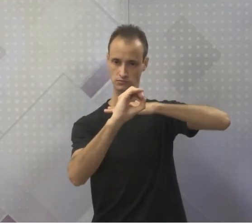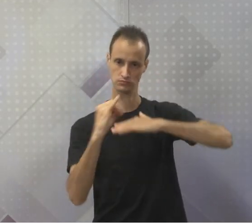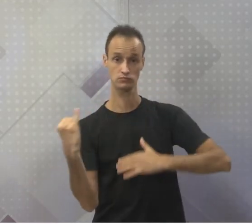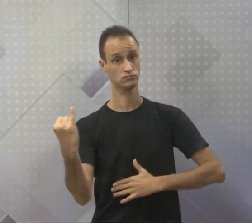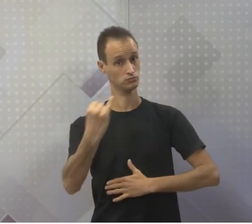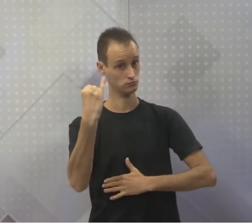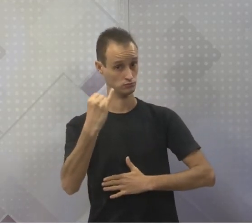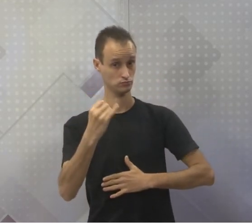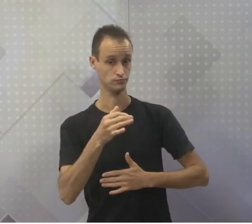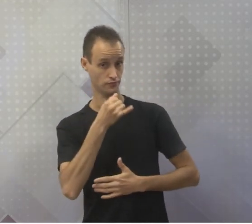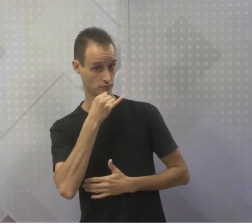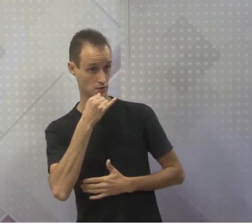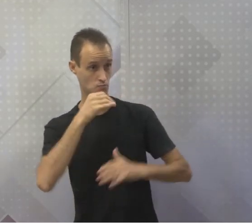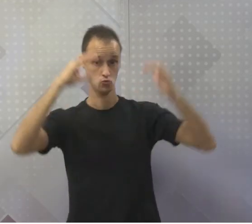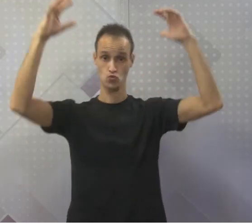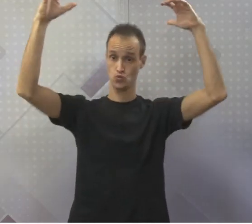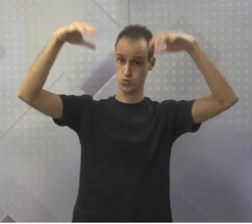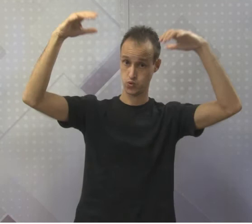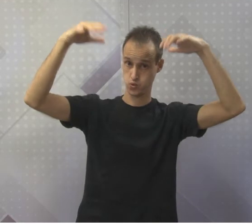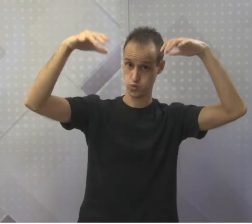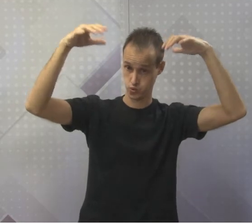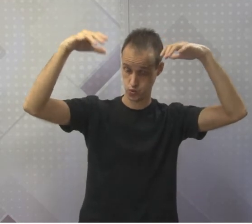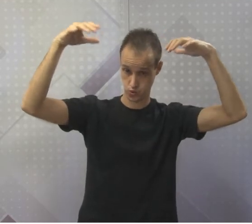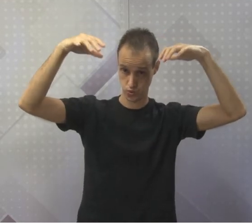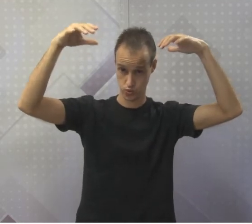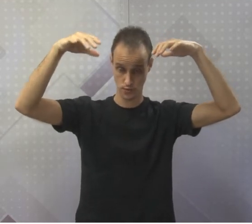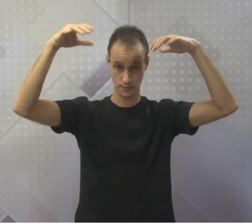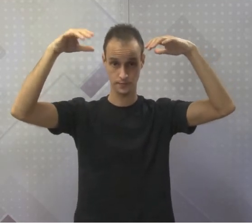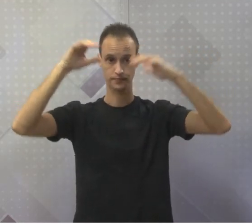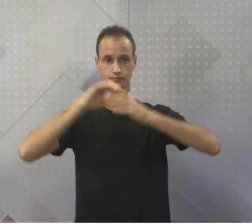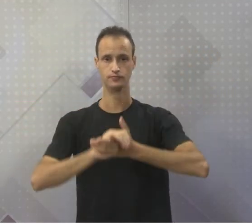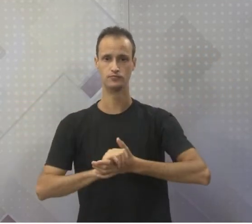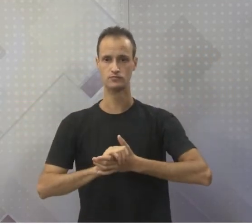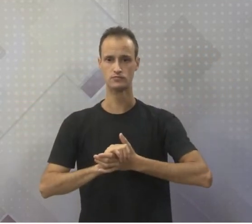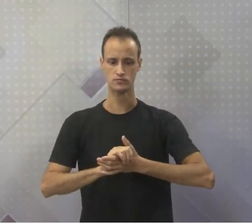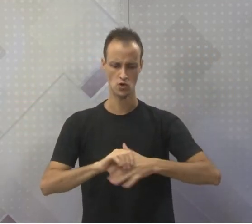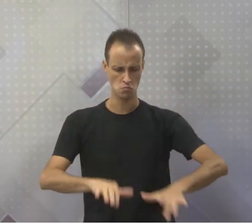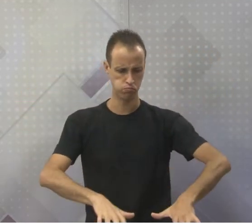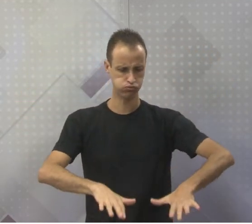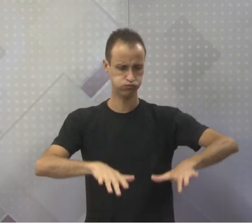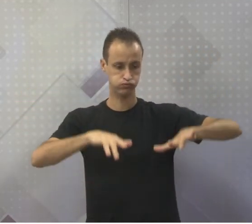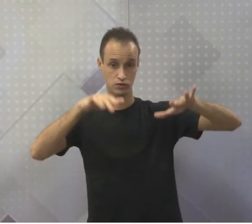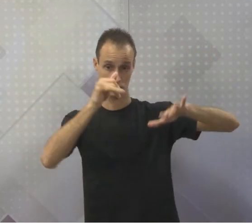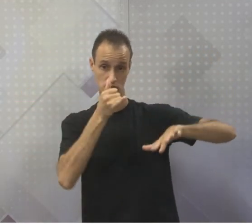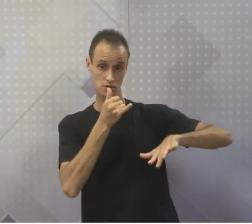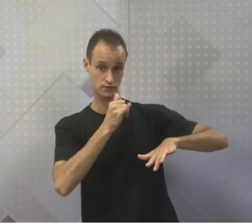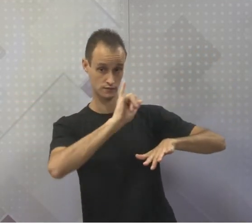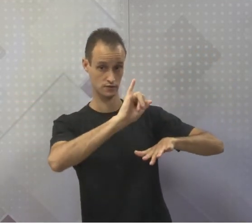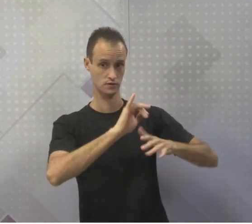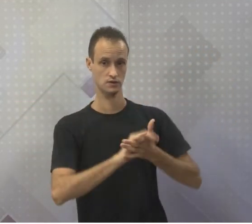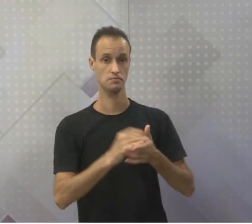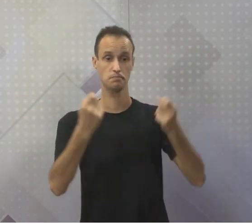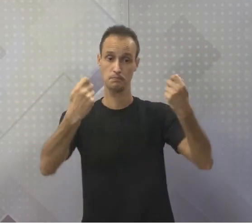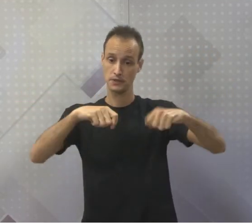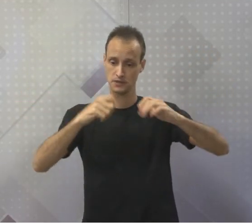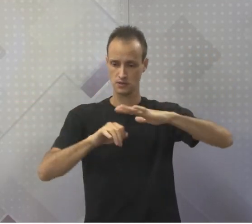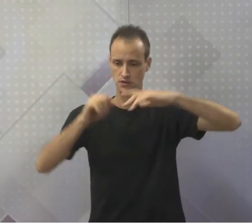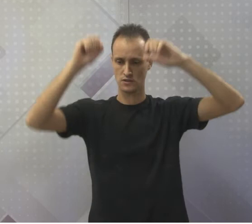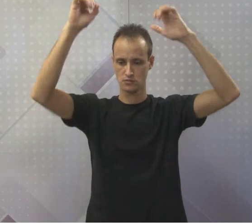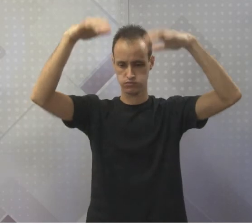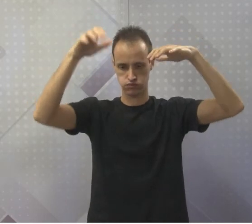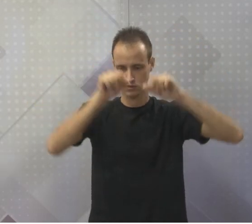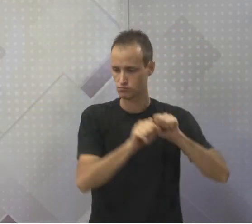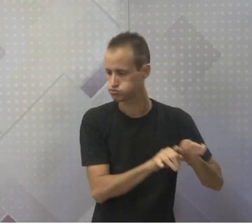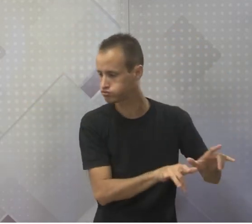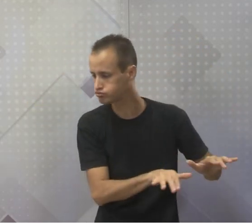que a água, por exemplo, da chuva que possa se acumular, pudesse se acumular, ela possa ser levada